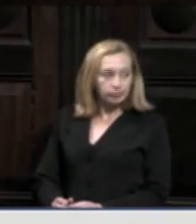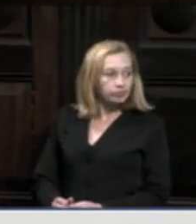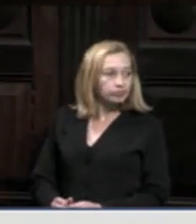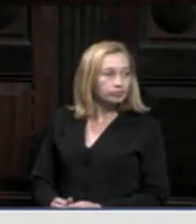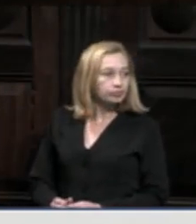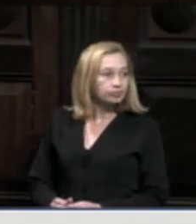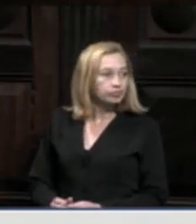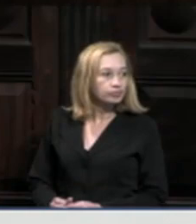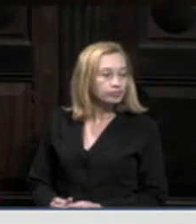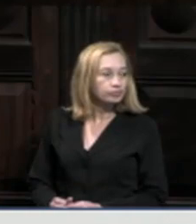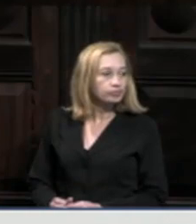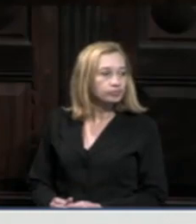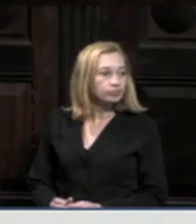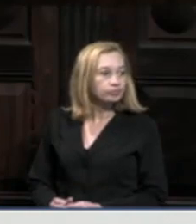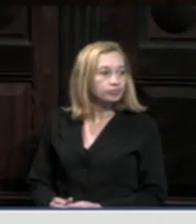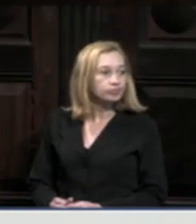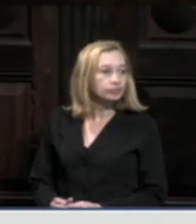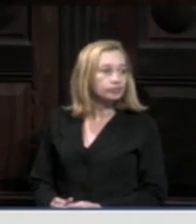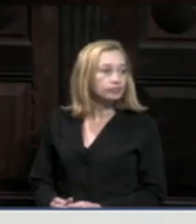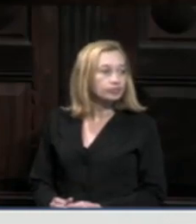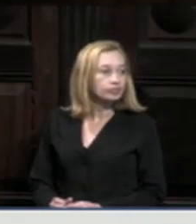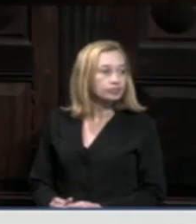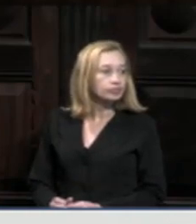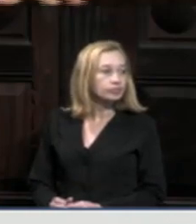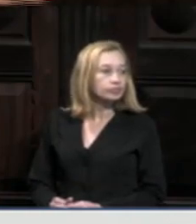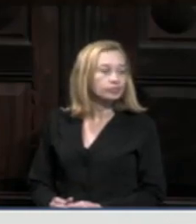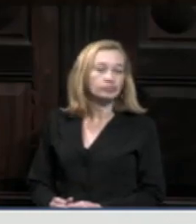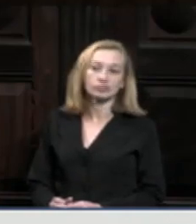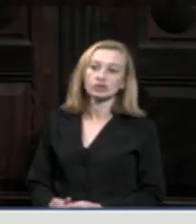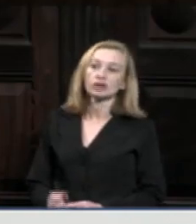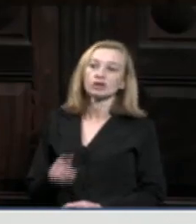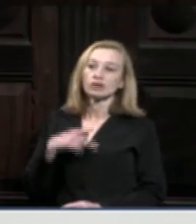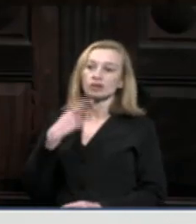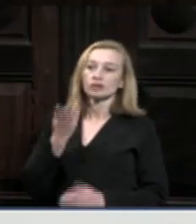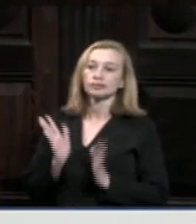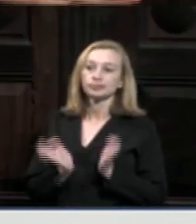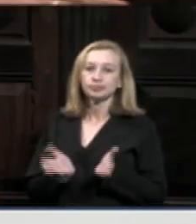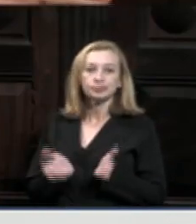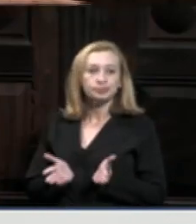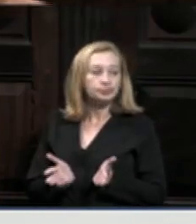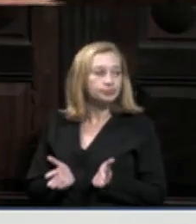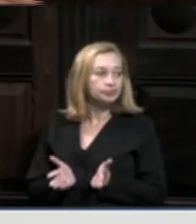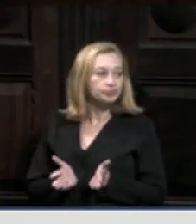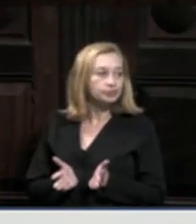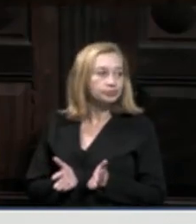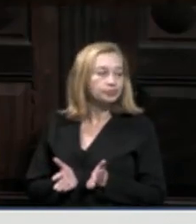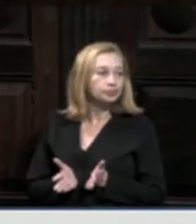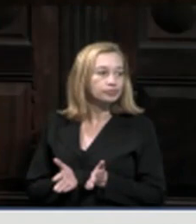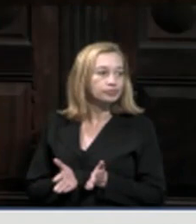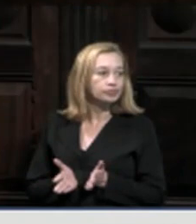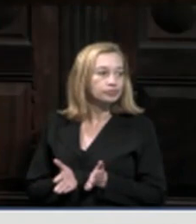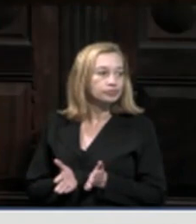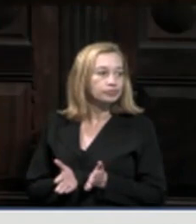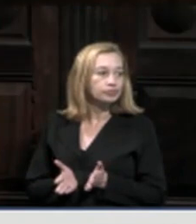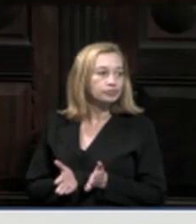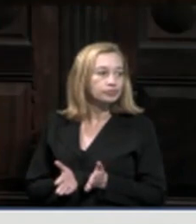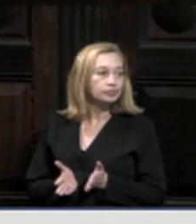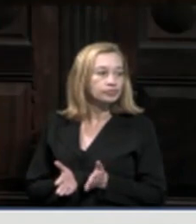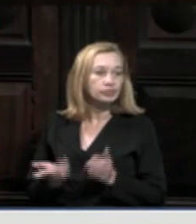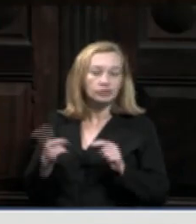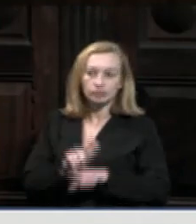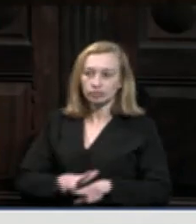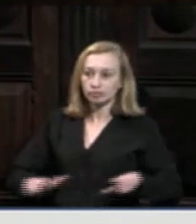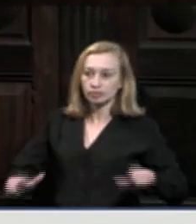Fiz essa dizendo que hoje estava, nesta altura dos acontecimentos, vazio o